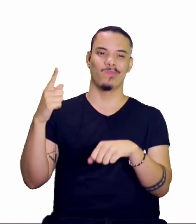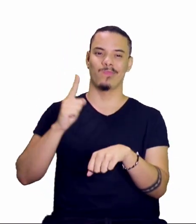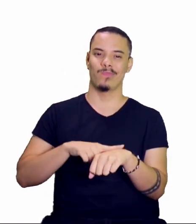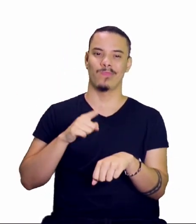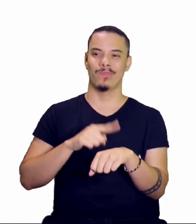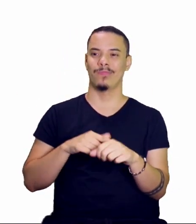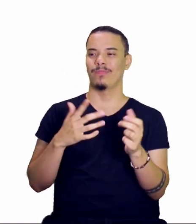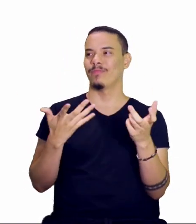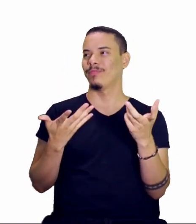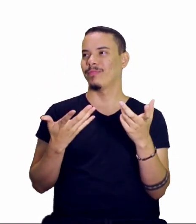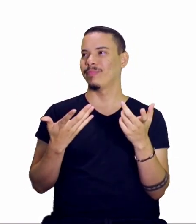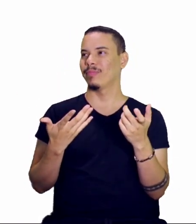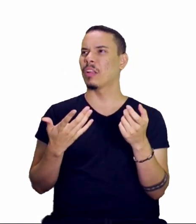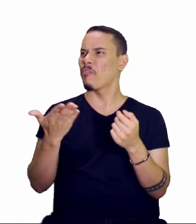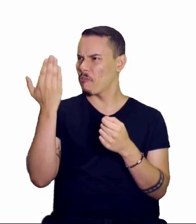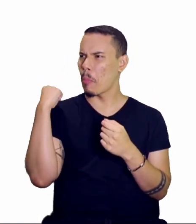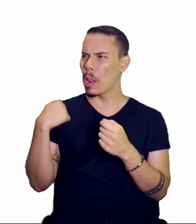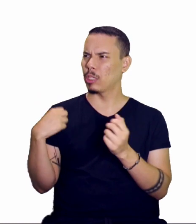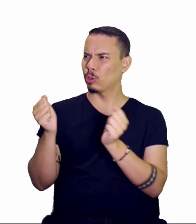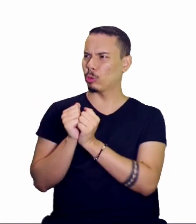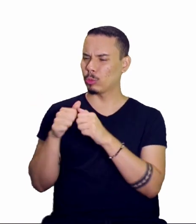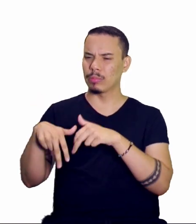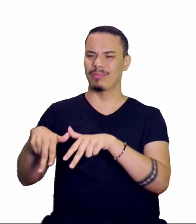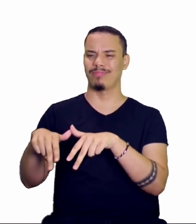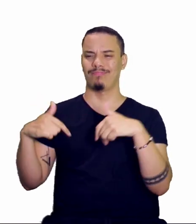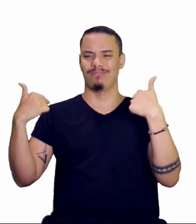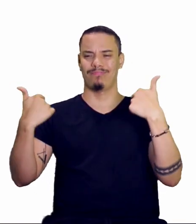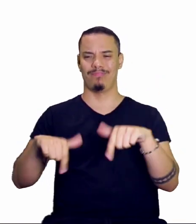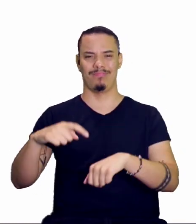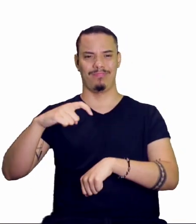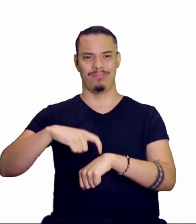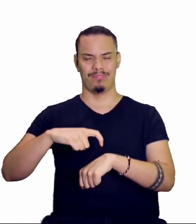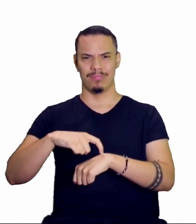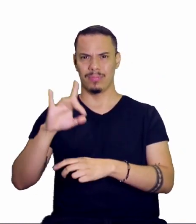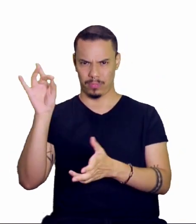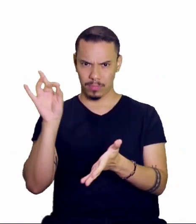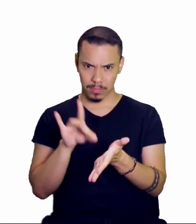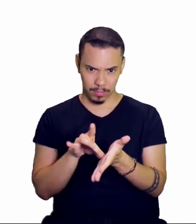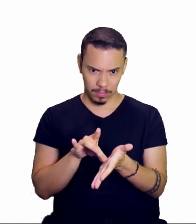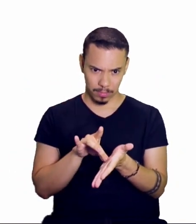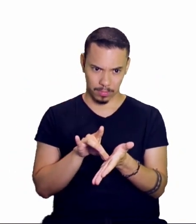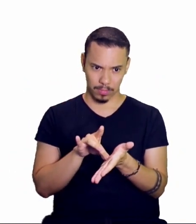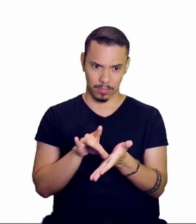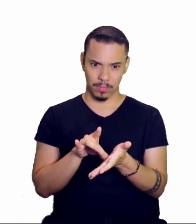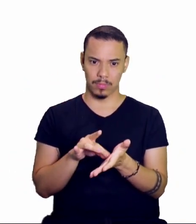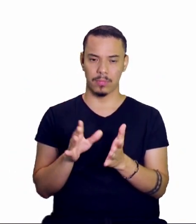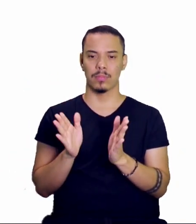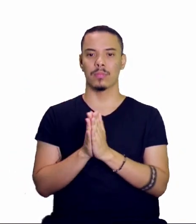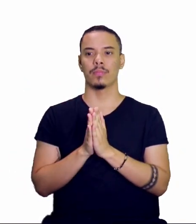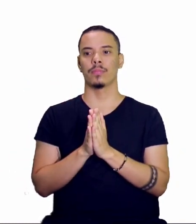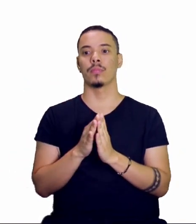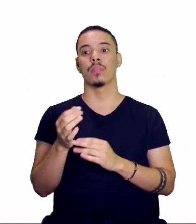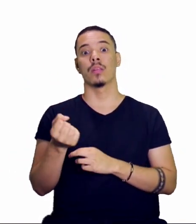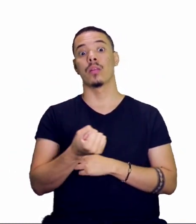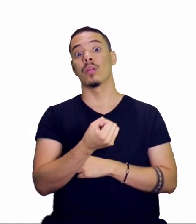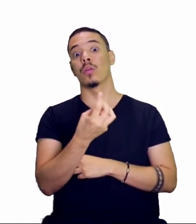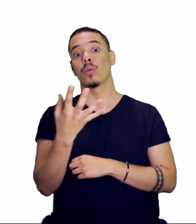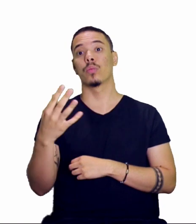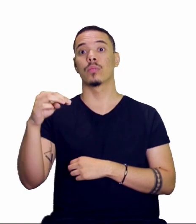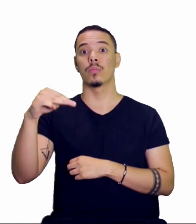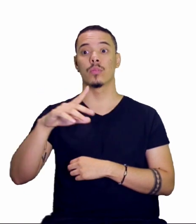Só Vamos ali isso. comigo, não tem tempo, né? Será que isso é realmente verdade? Vamos falar ver, do tempo. Quantos minutos tem um